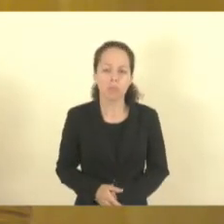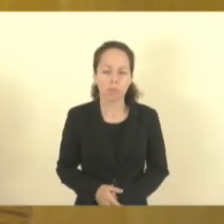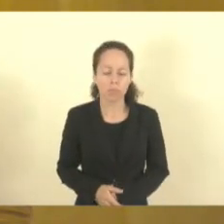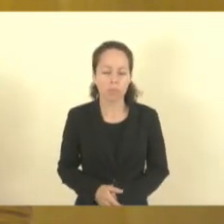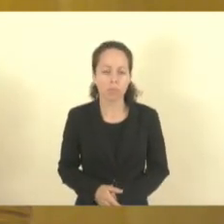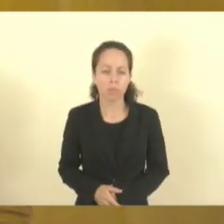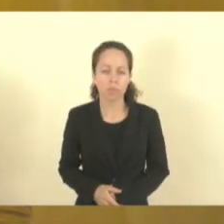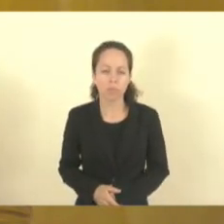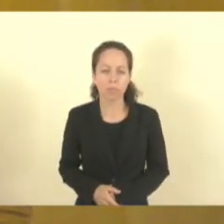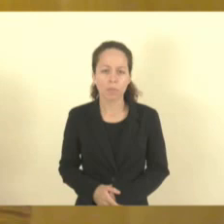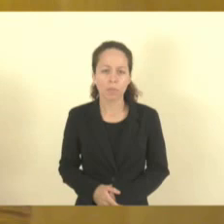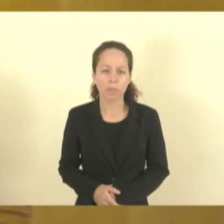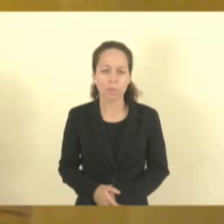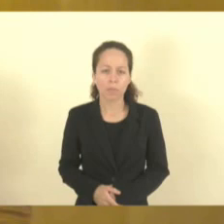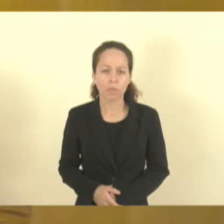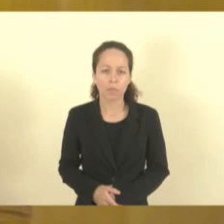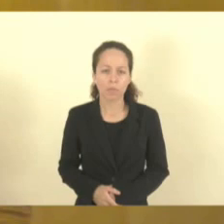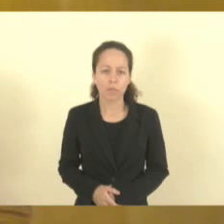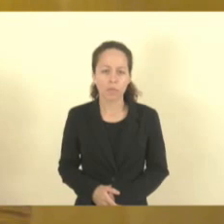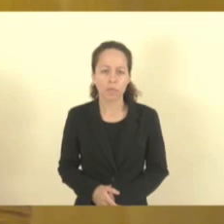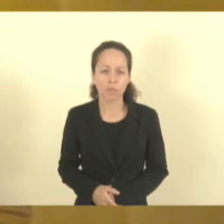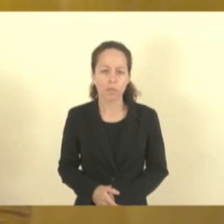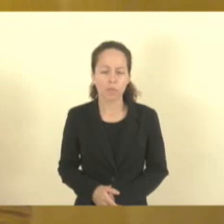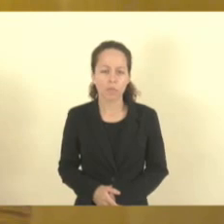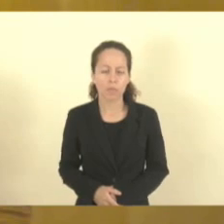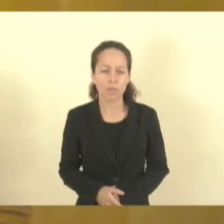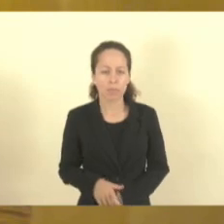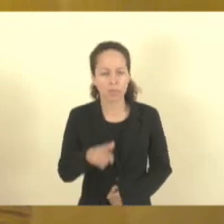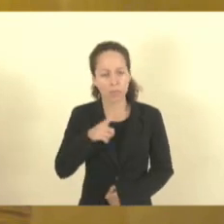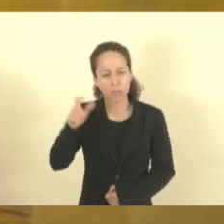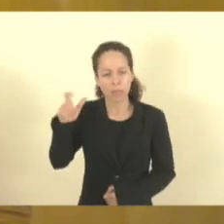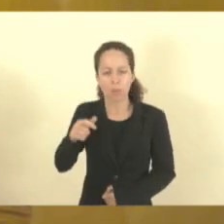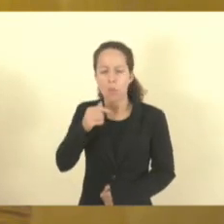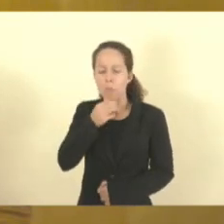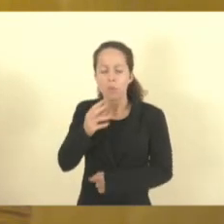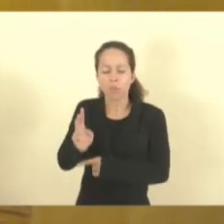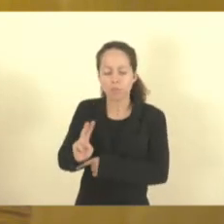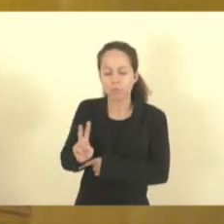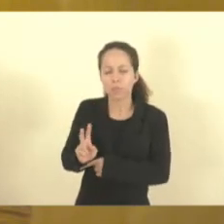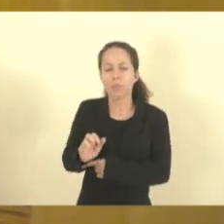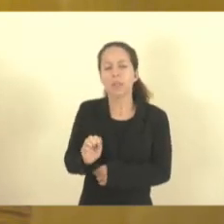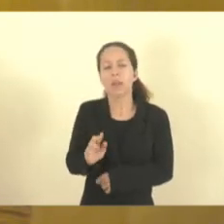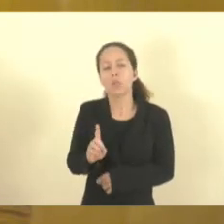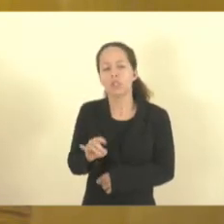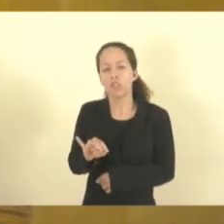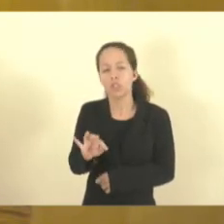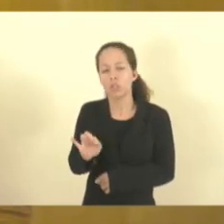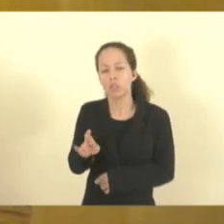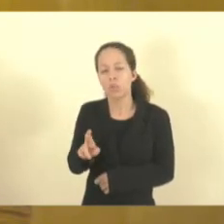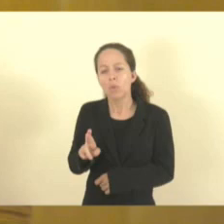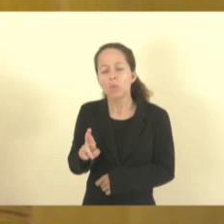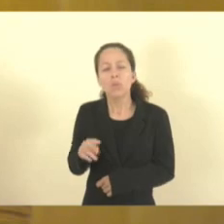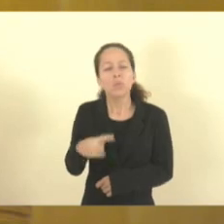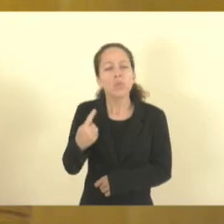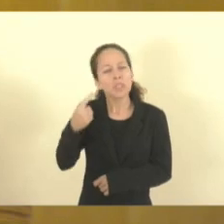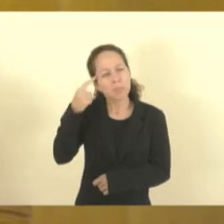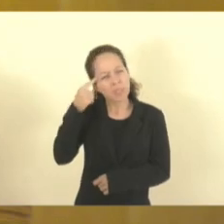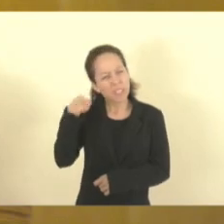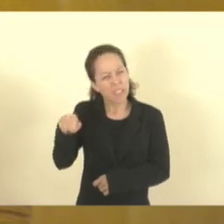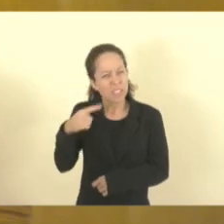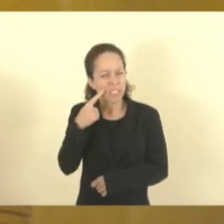não haja por parte desse auditor, que é o administrador judicial,